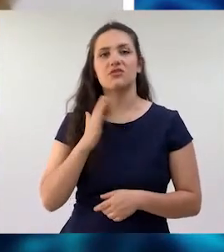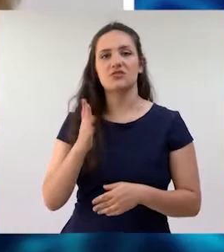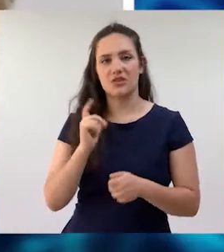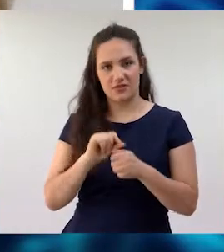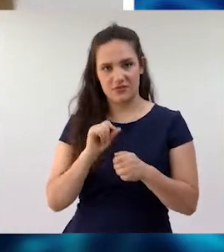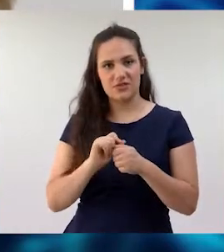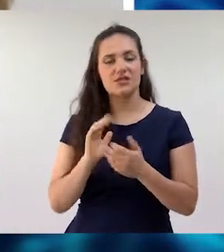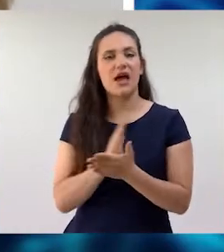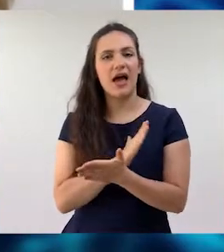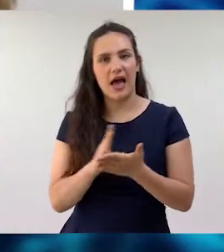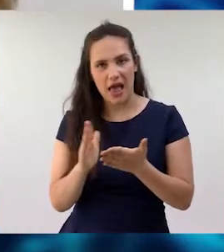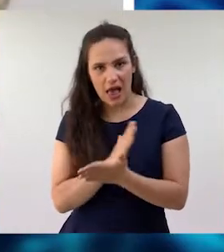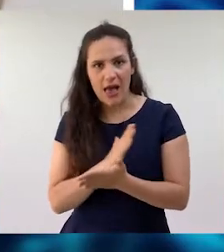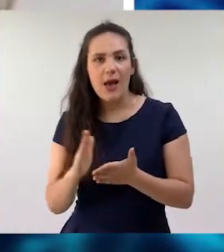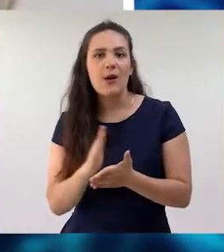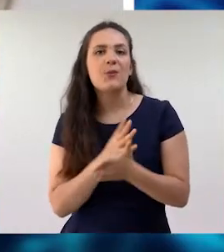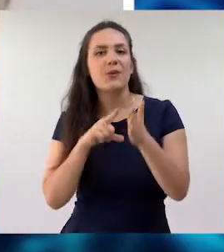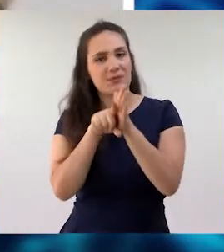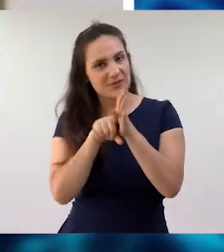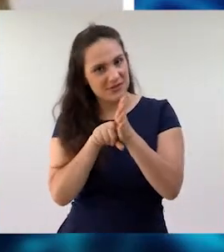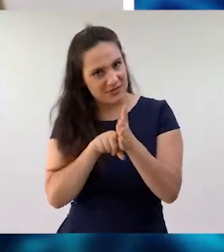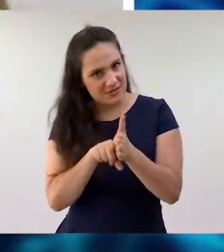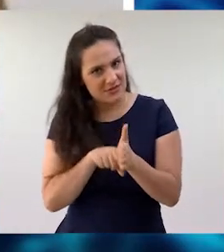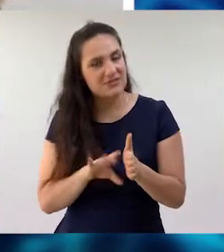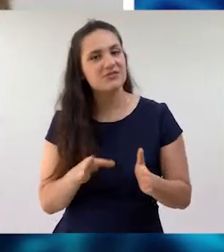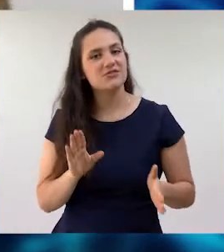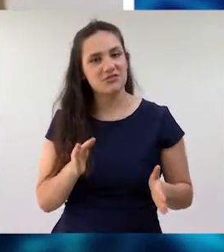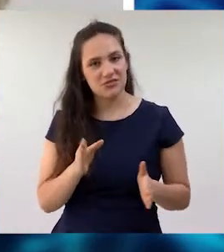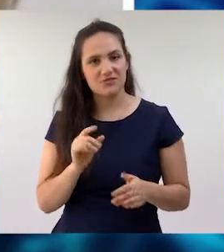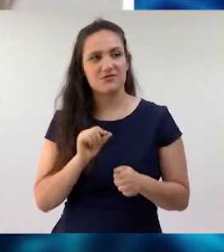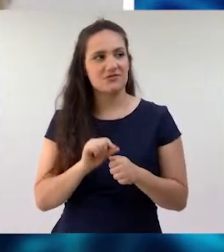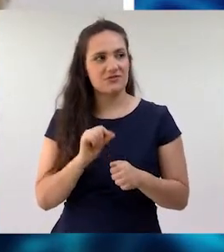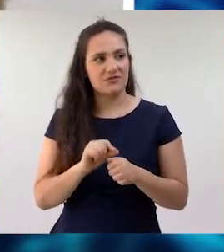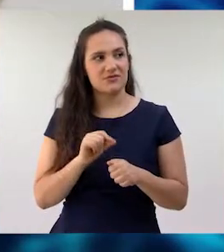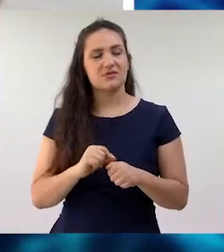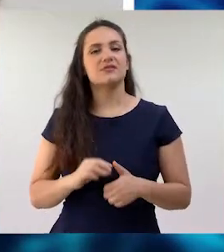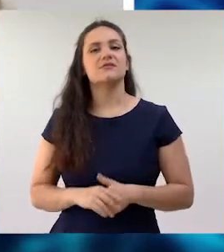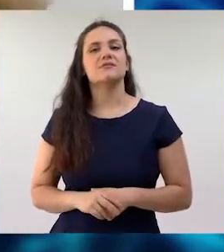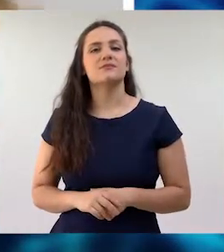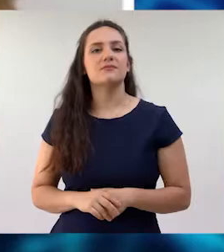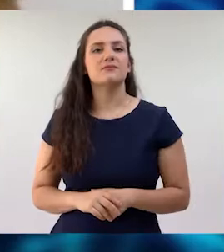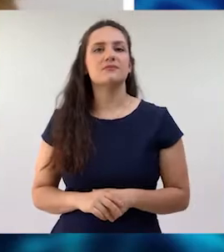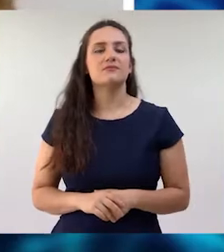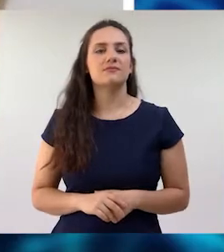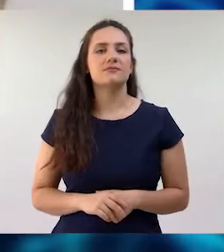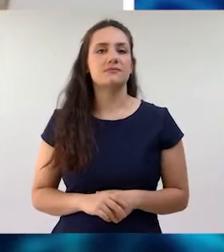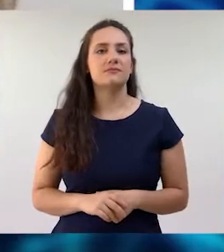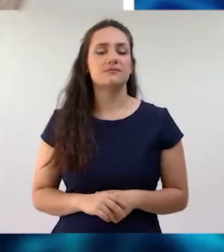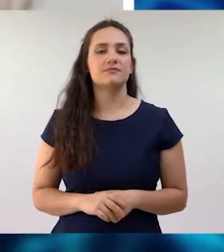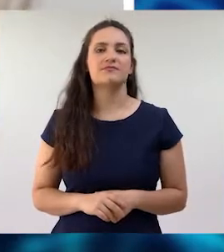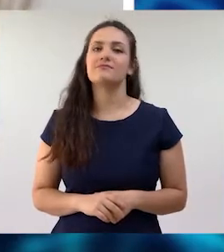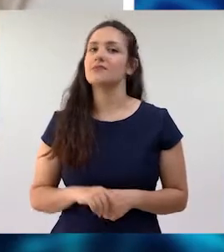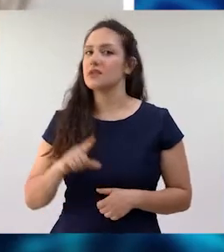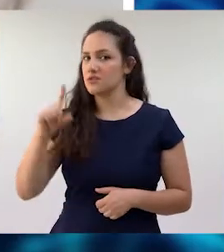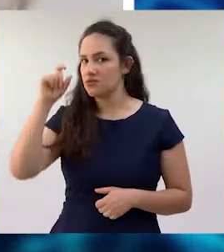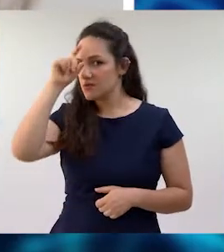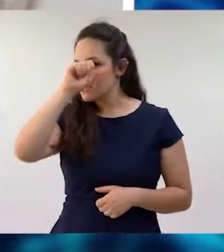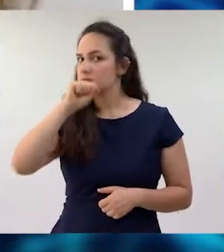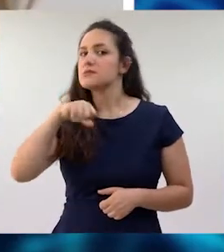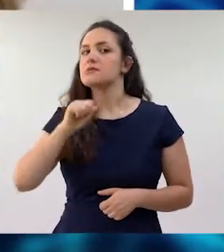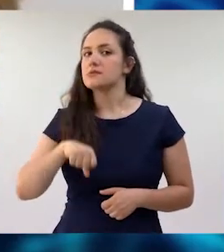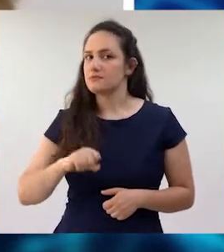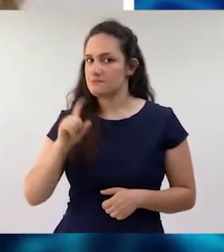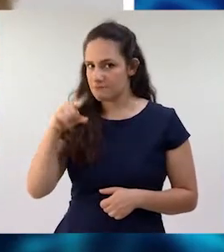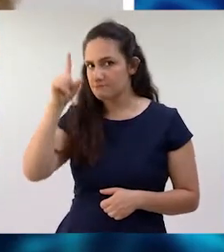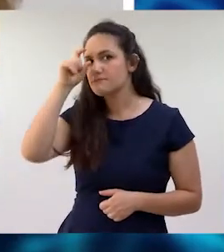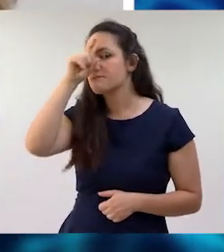alguns preparos, mas eu já comecei cedo e já fiz colonoscopia. Então eu digo, o preparo é